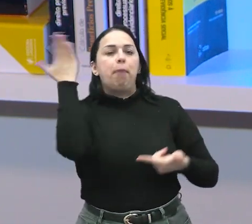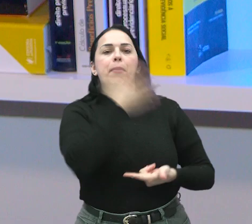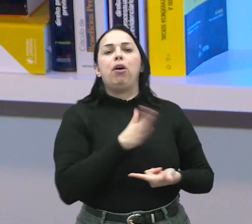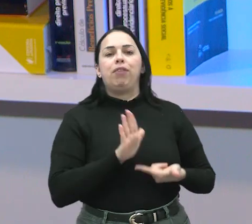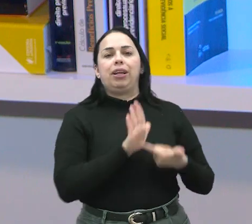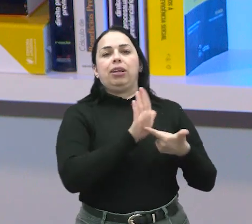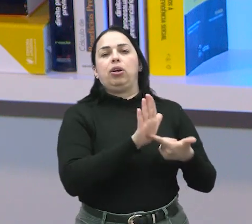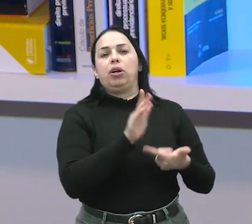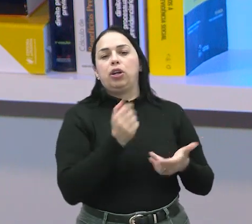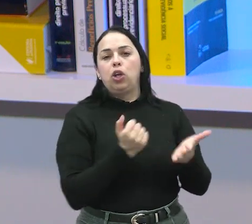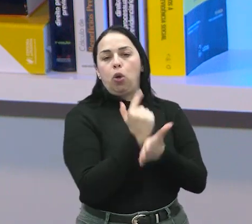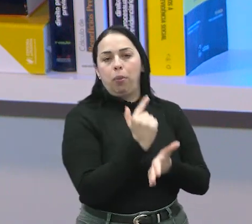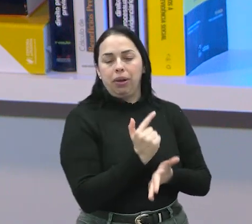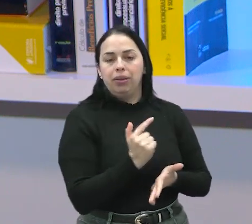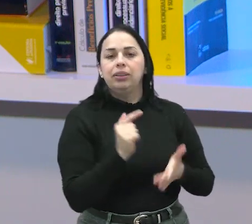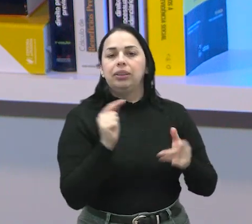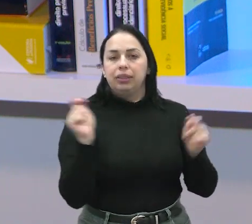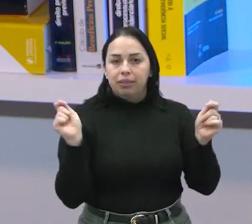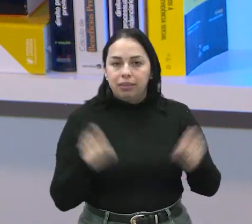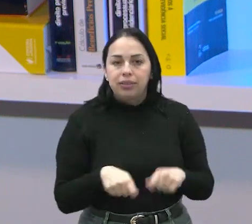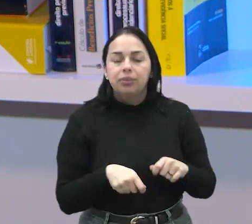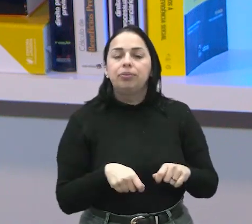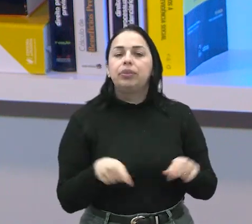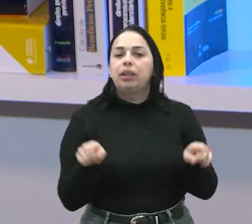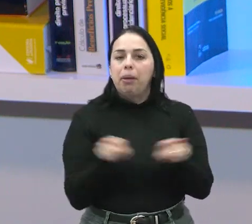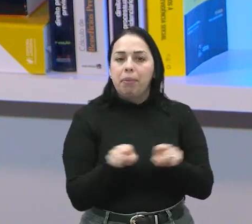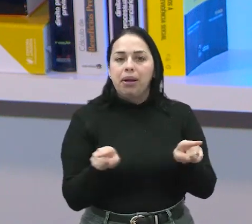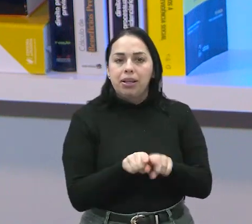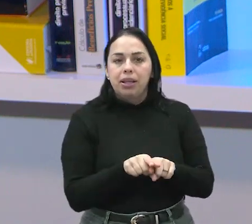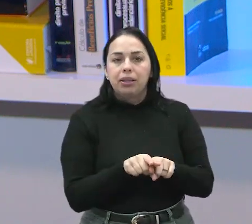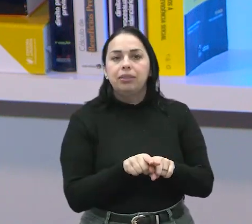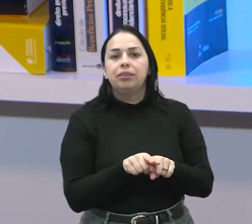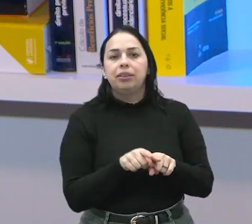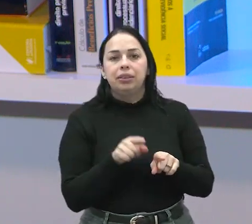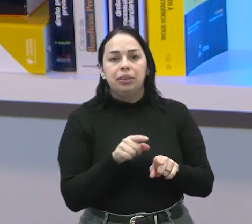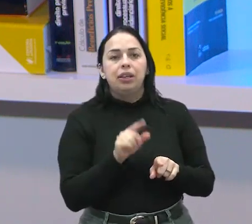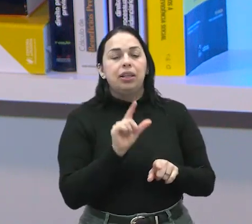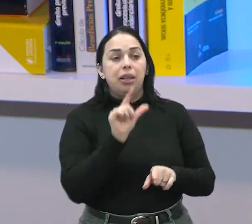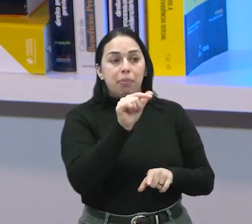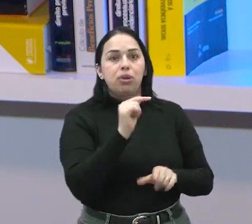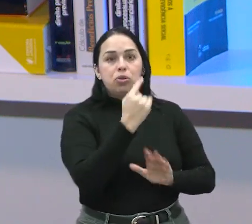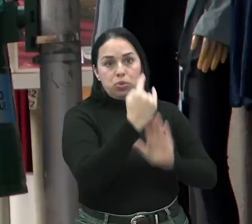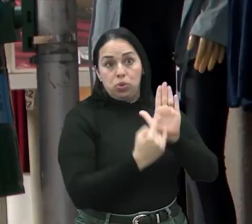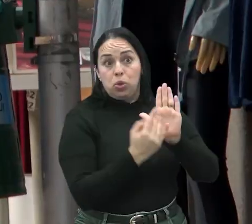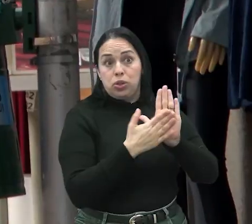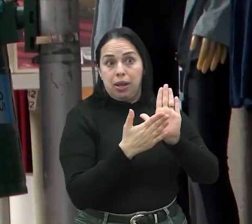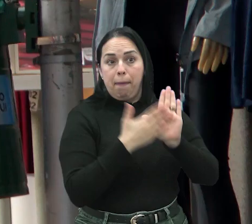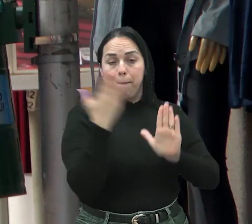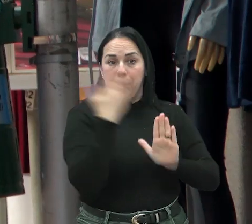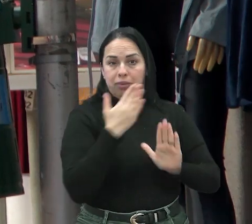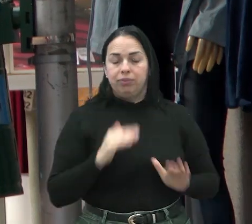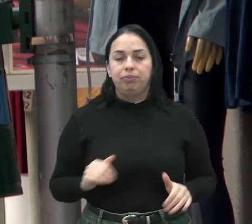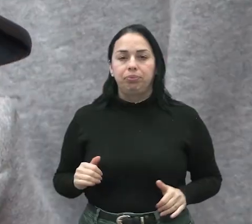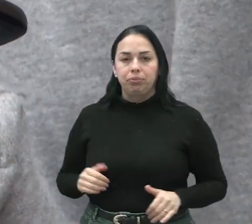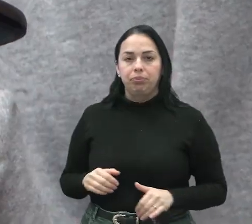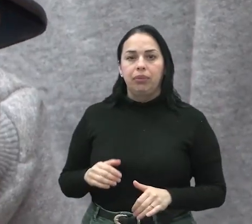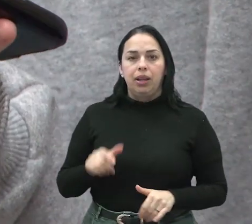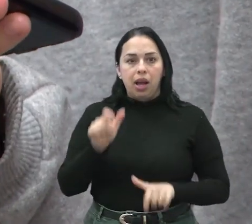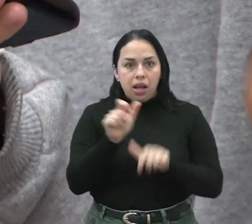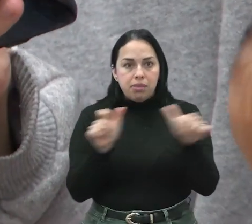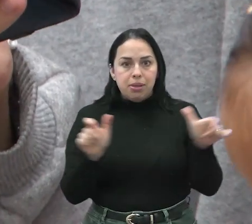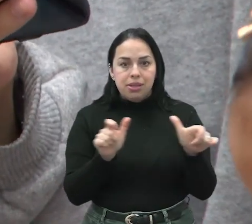a essa operação e, idealmente, que você consiga, inclusive, resgatar a nota fiscal original. E nas ruas,